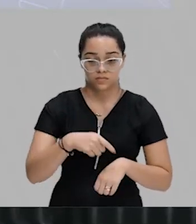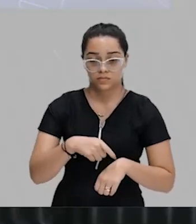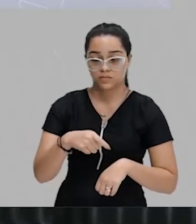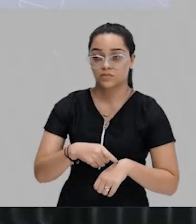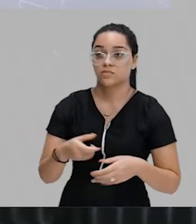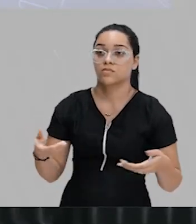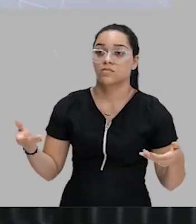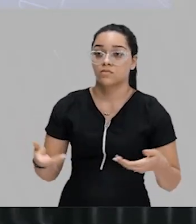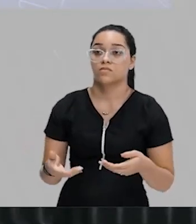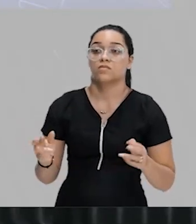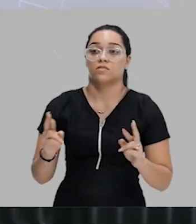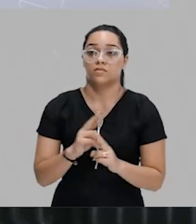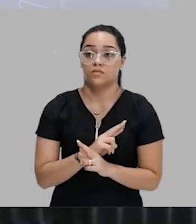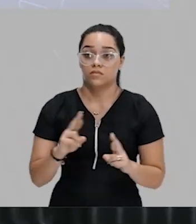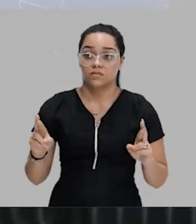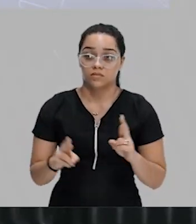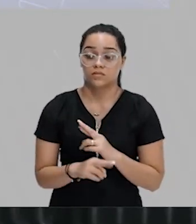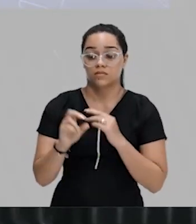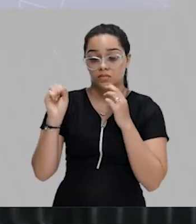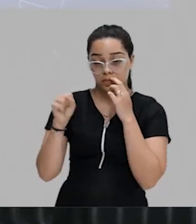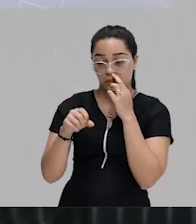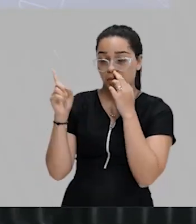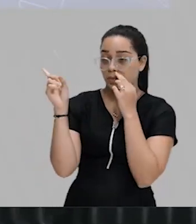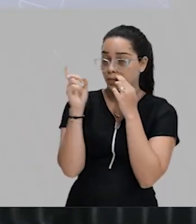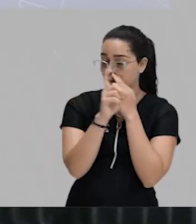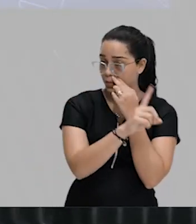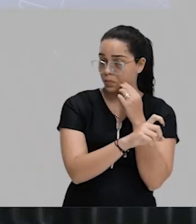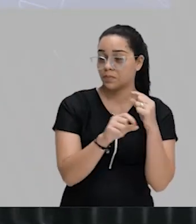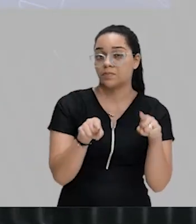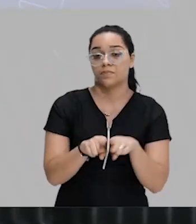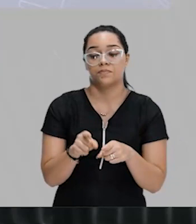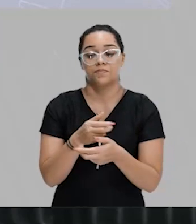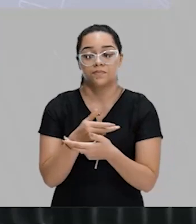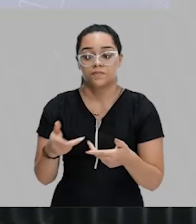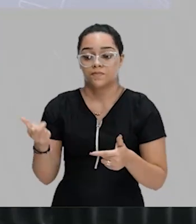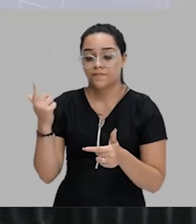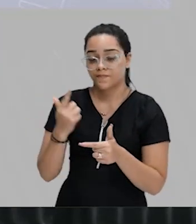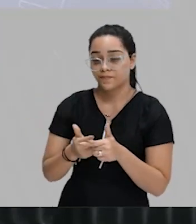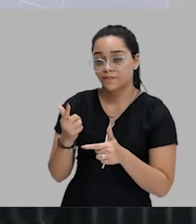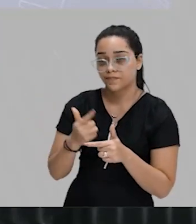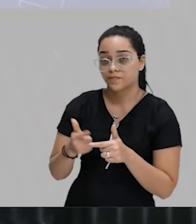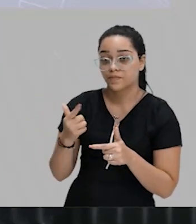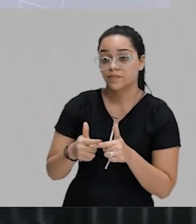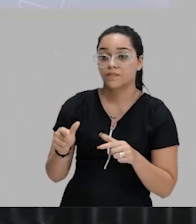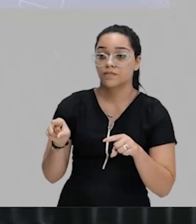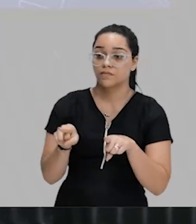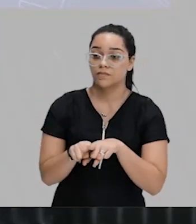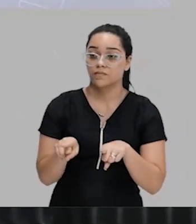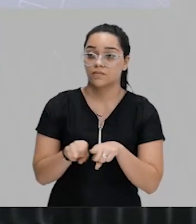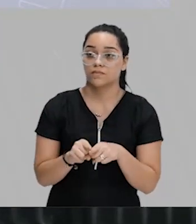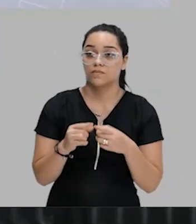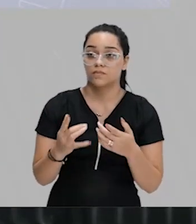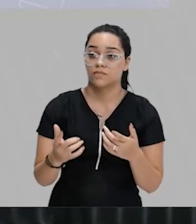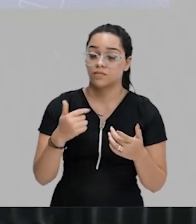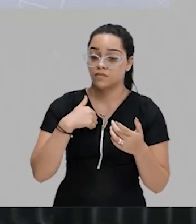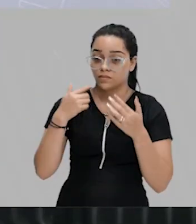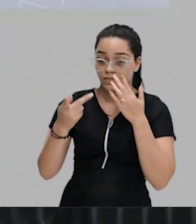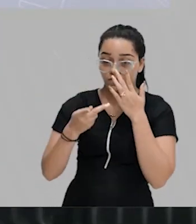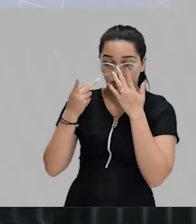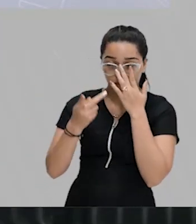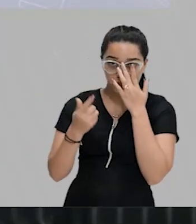presente, são relações muito conflituosas, muitas crises e até mesmo, eu diria,